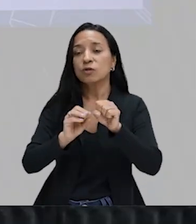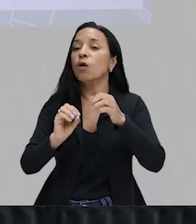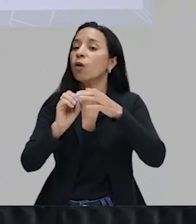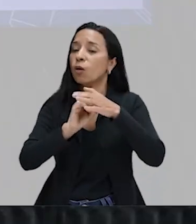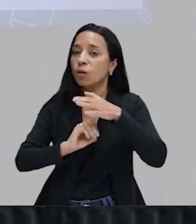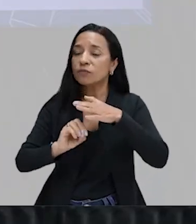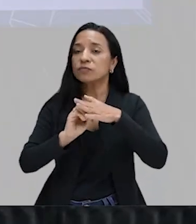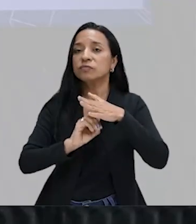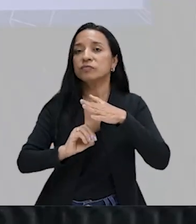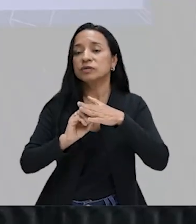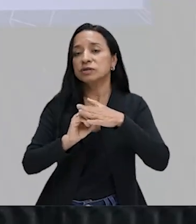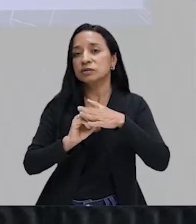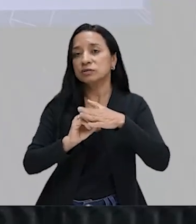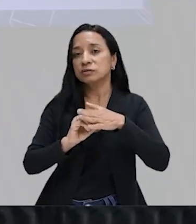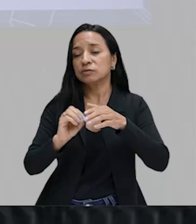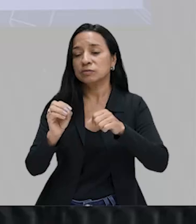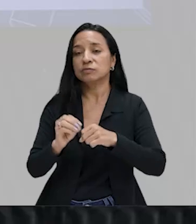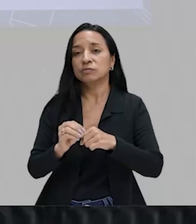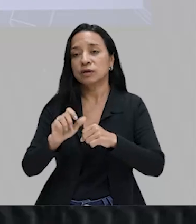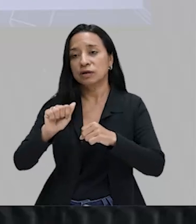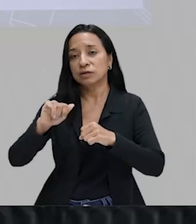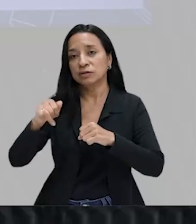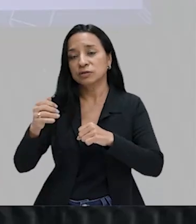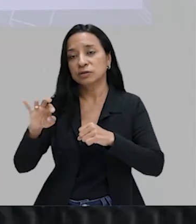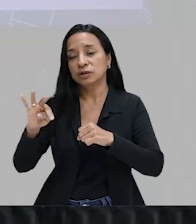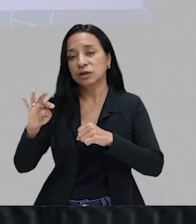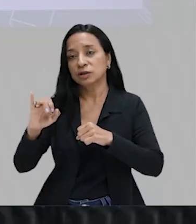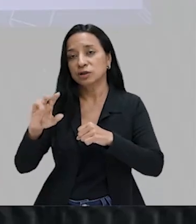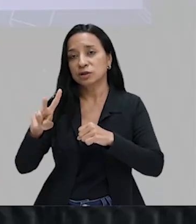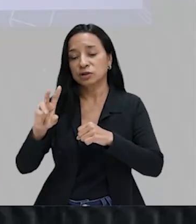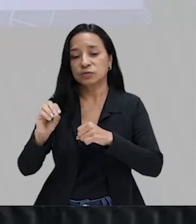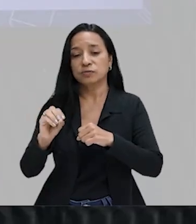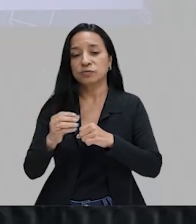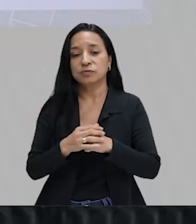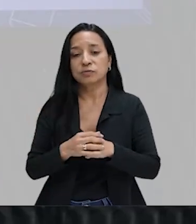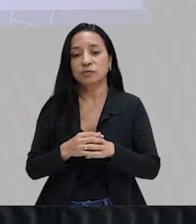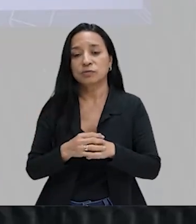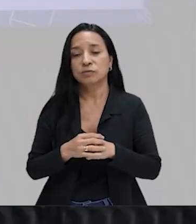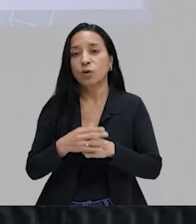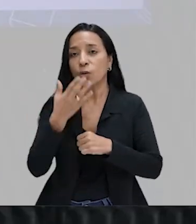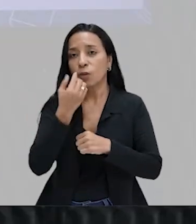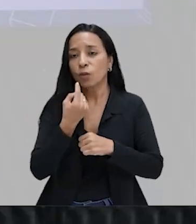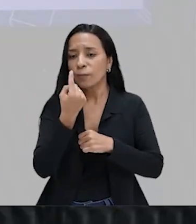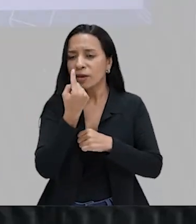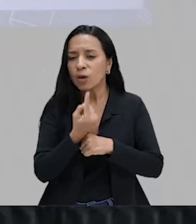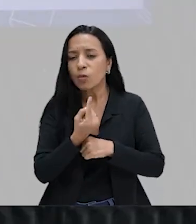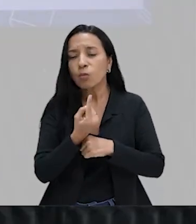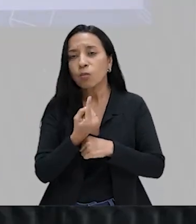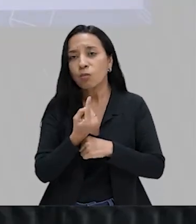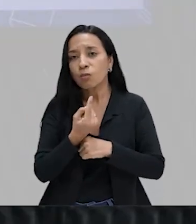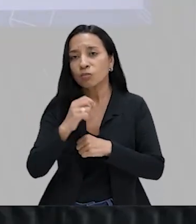o adjetivo. Vou comer apenas um salgado na hora do almoço, né? Então,